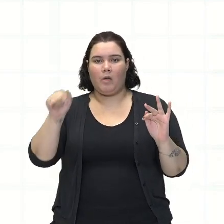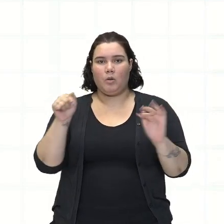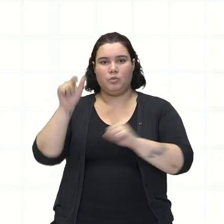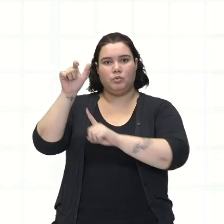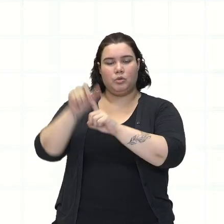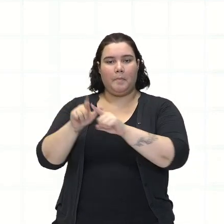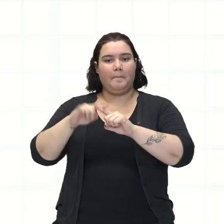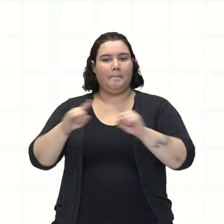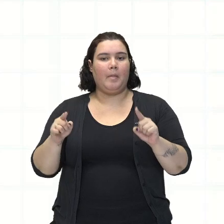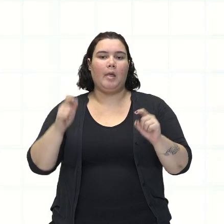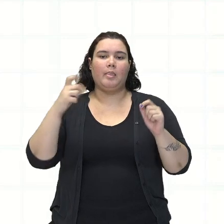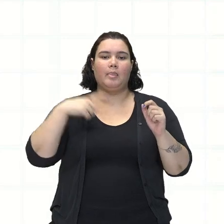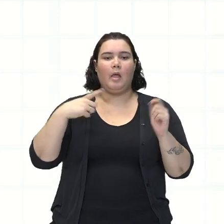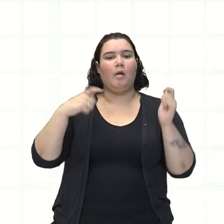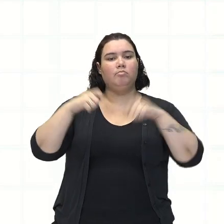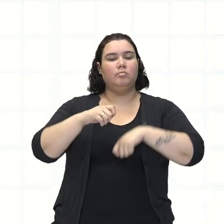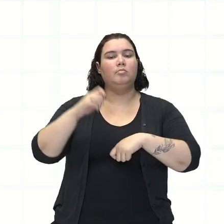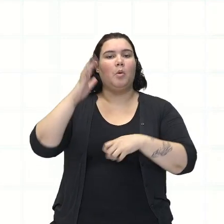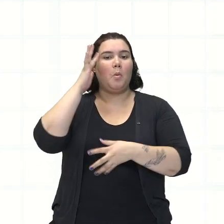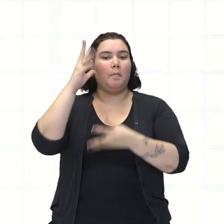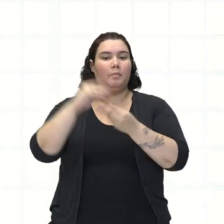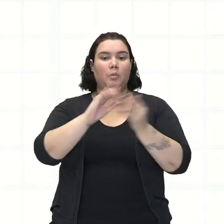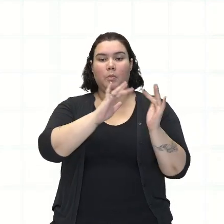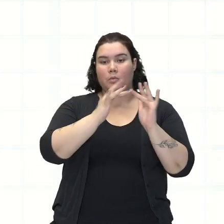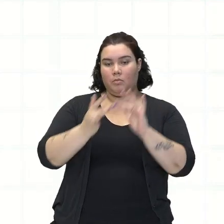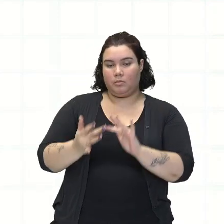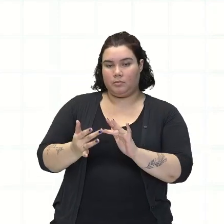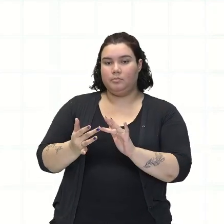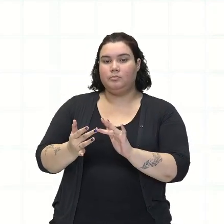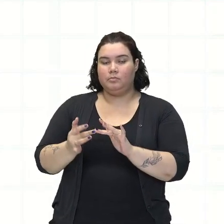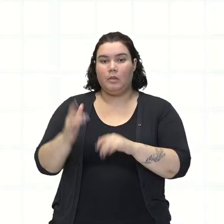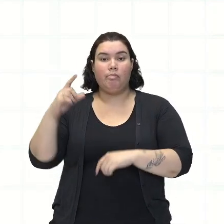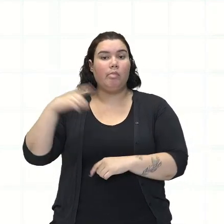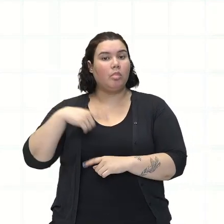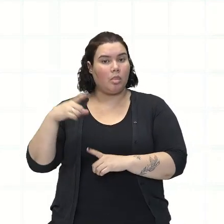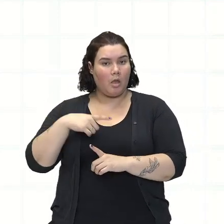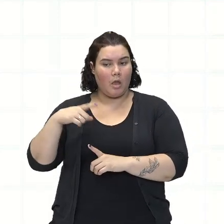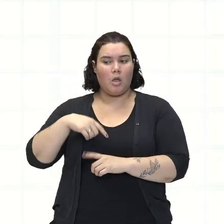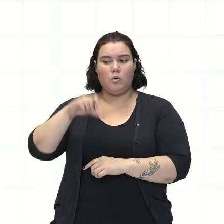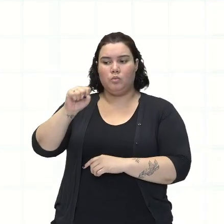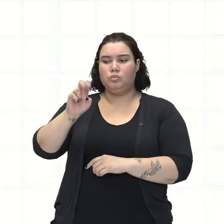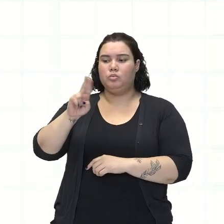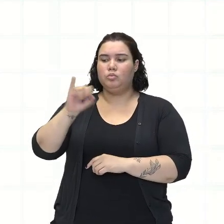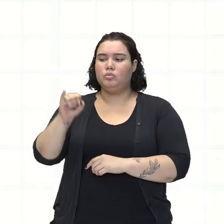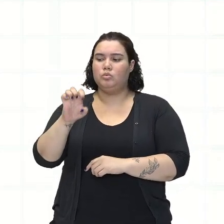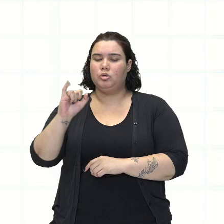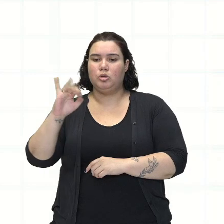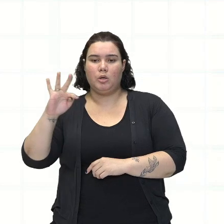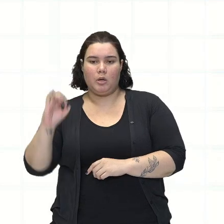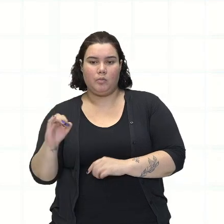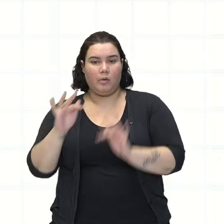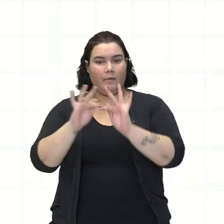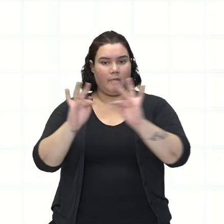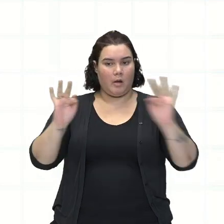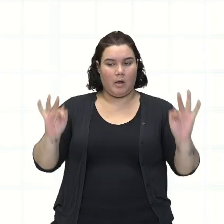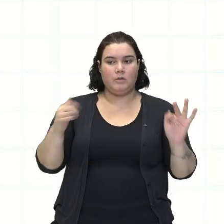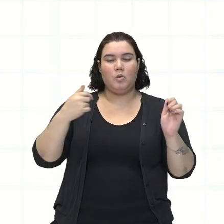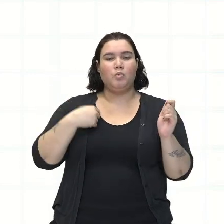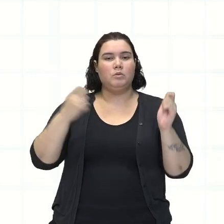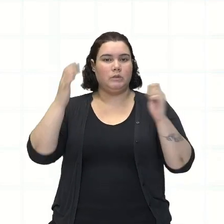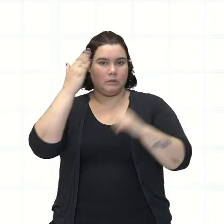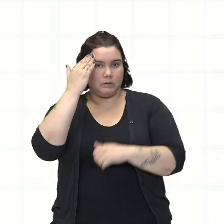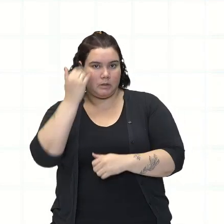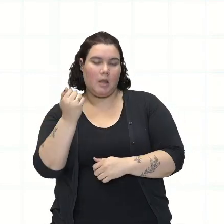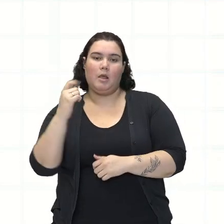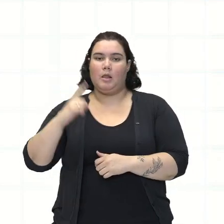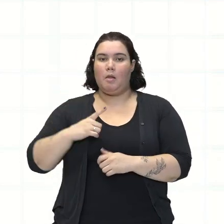ter a caracterização do sujeito oculto. Ou seja, eu tenho um sujeito, eu consigo reconhecê-lo, mas